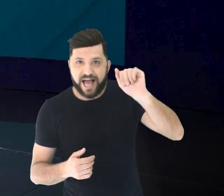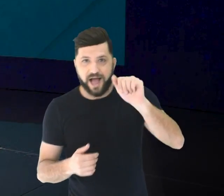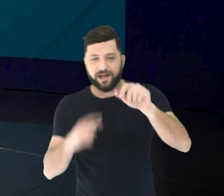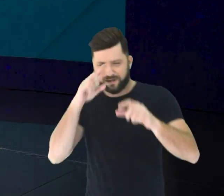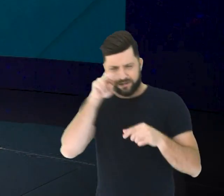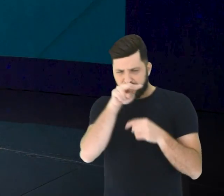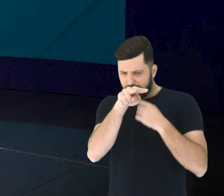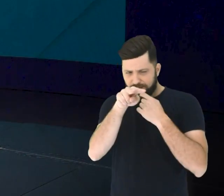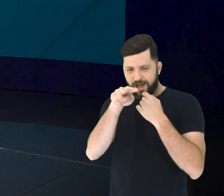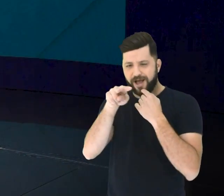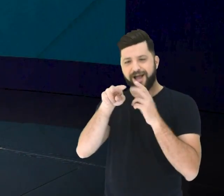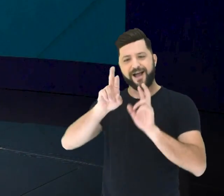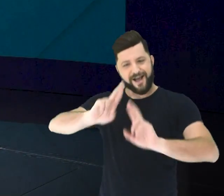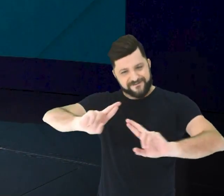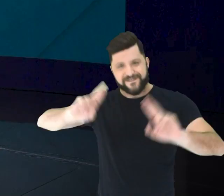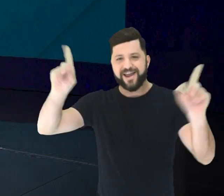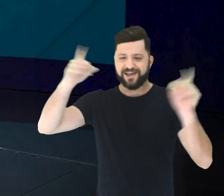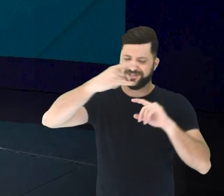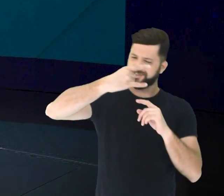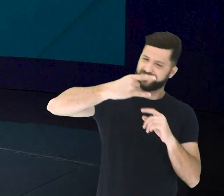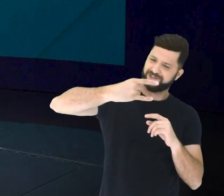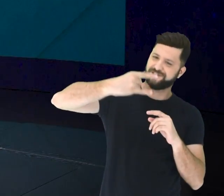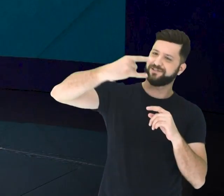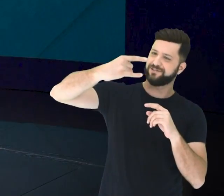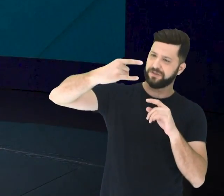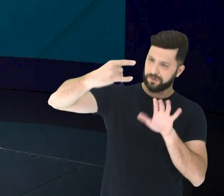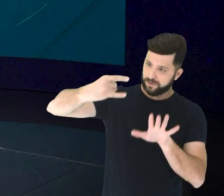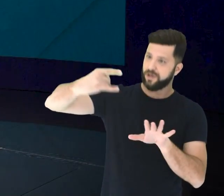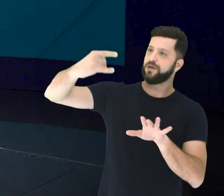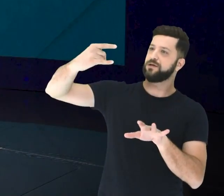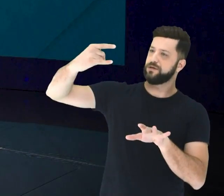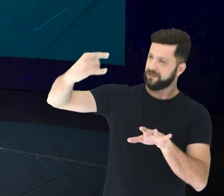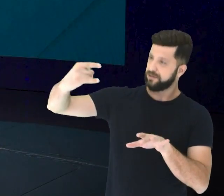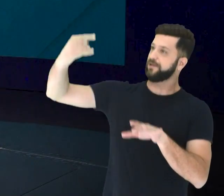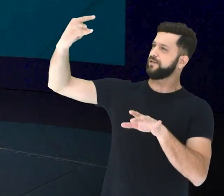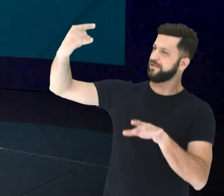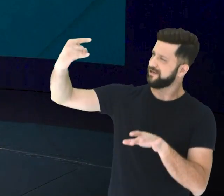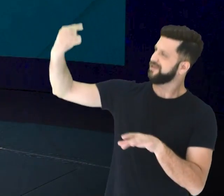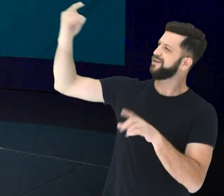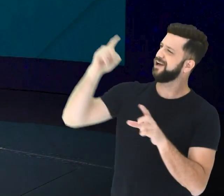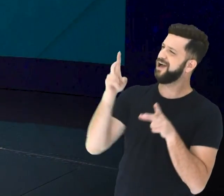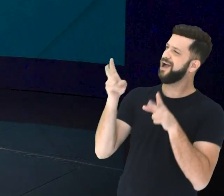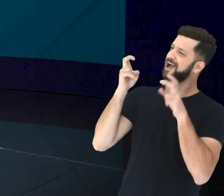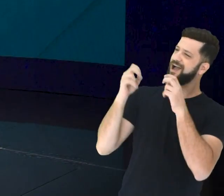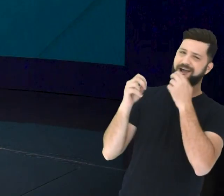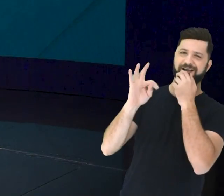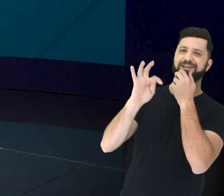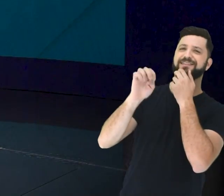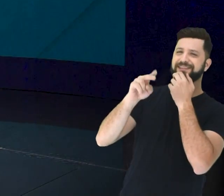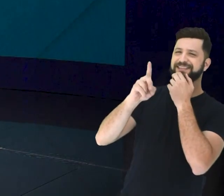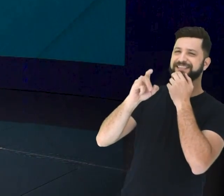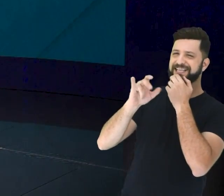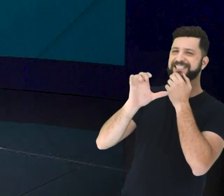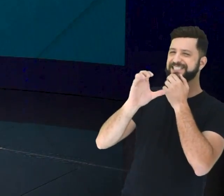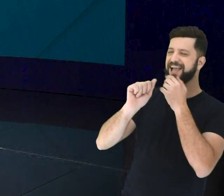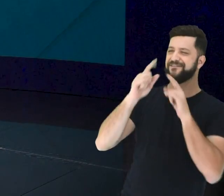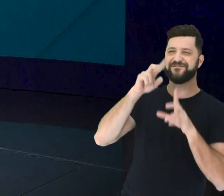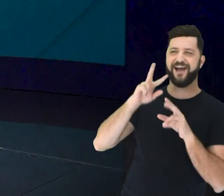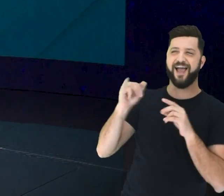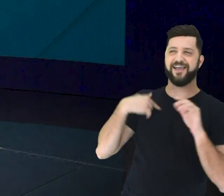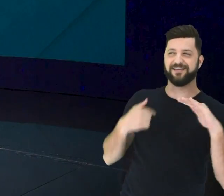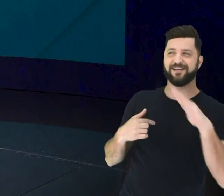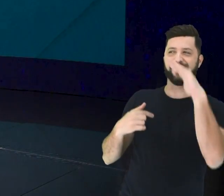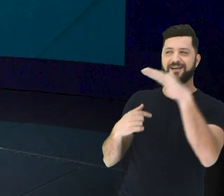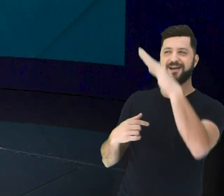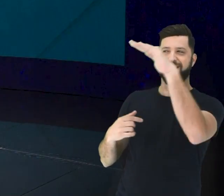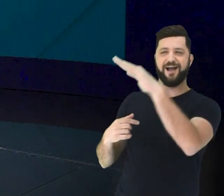de pérolas uma maneira diferente né Por exemplo se a gente olhar para esse gráfico que está na tela aqui agora a gente consegue ver que apesar de ter